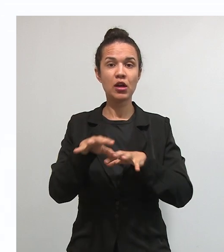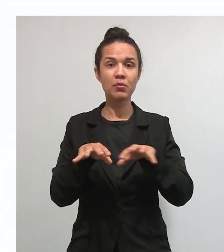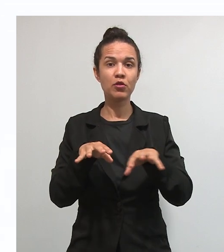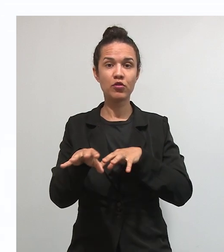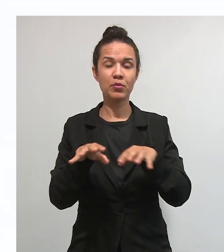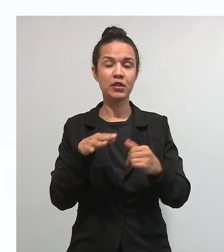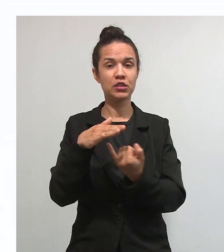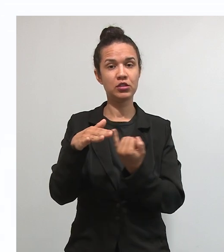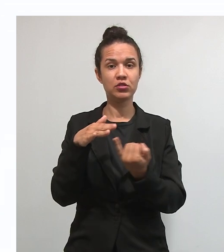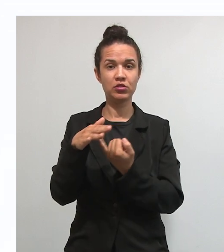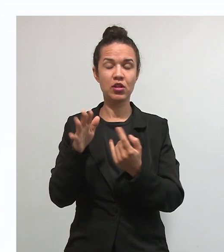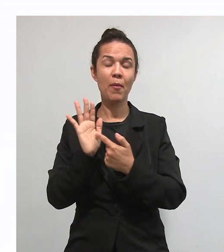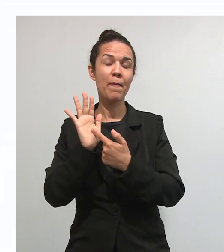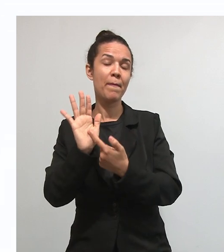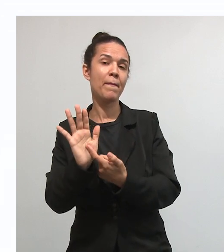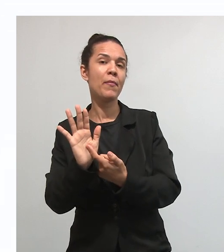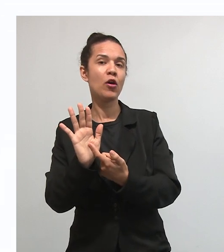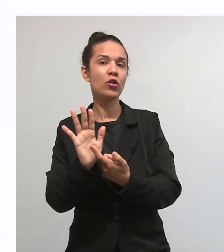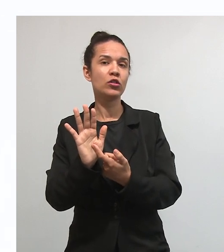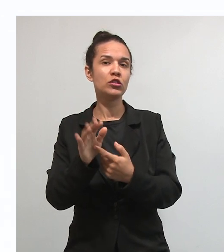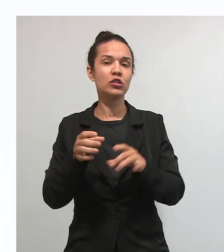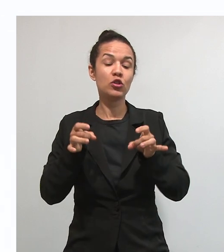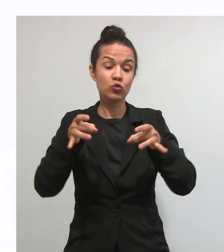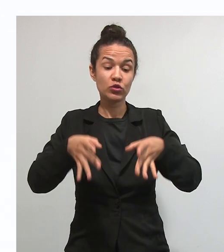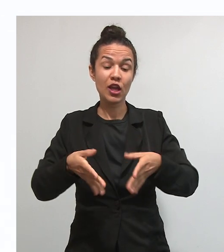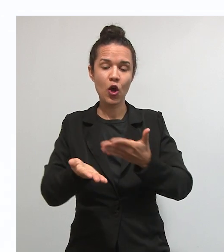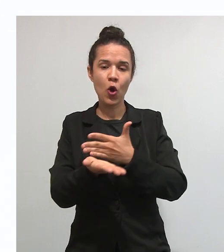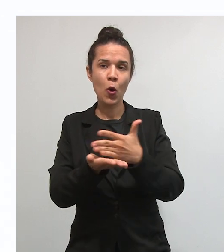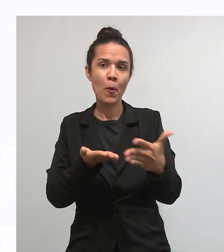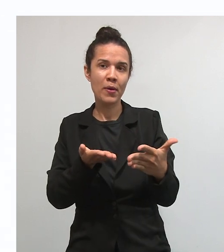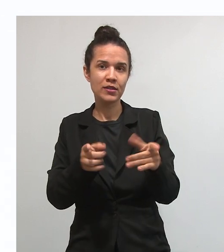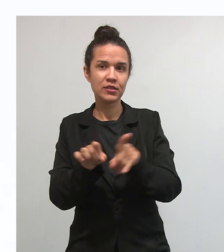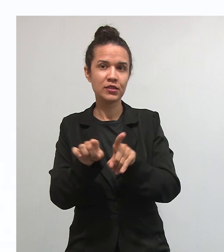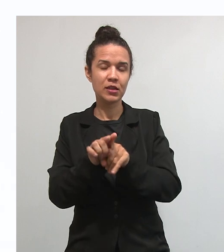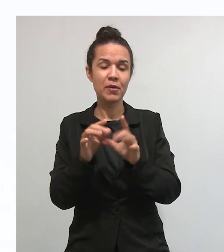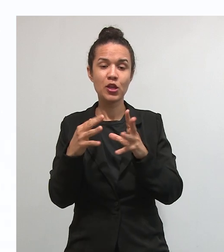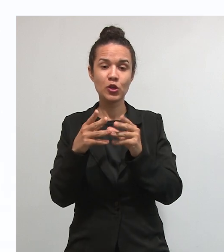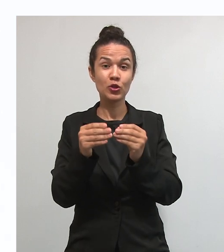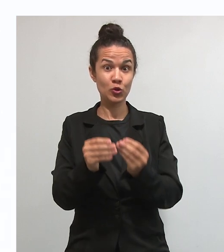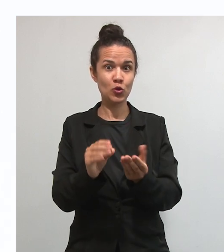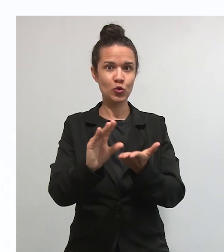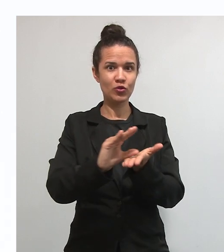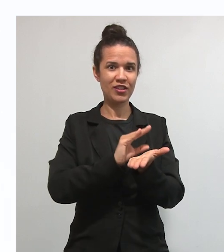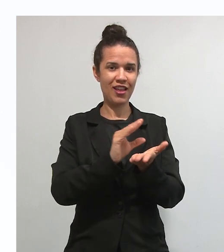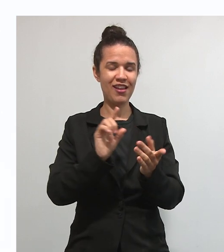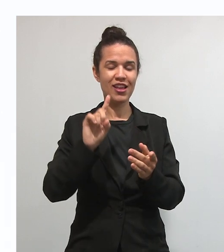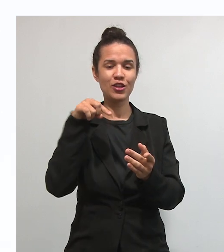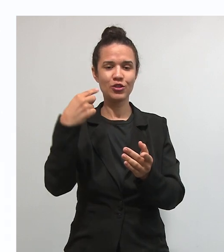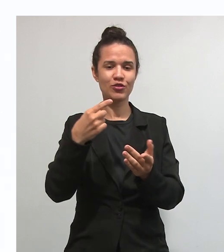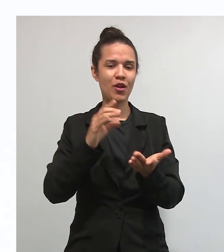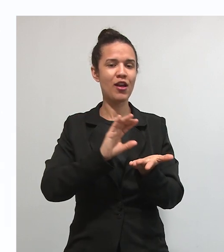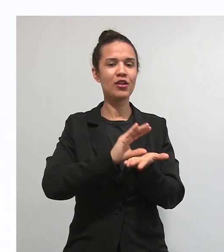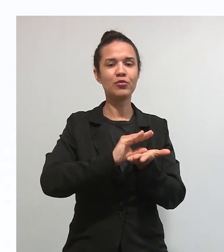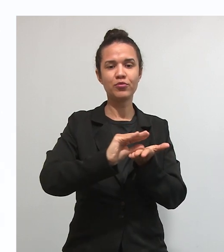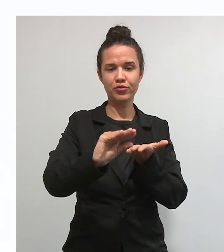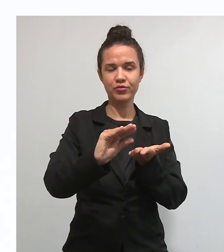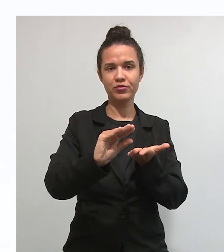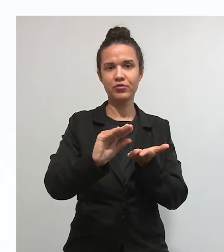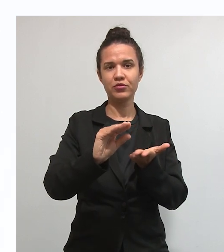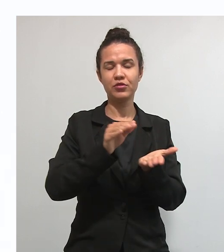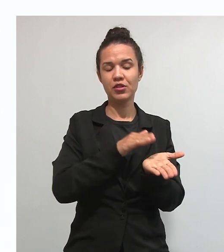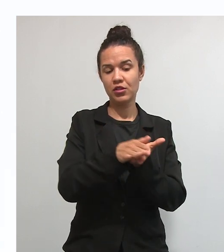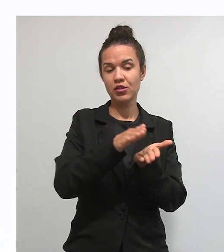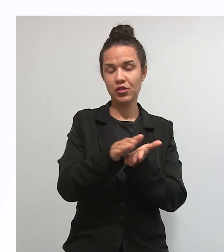federado, demonstra o saldo inicial, os ingressos, que é a receita, e os egressos, as despesas, e também o saldo apurado do